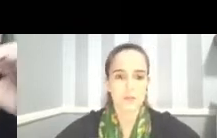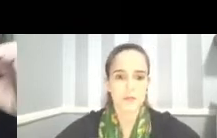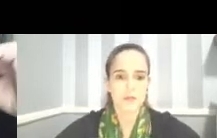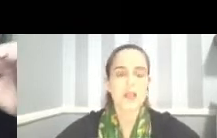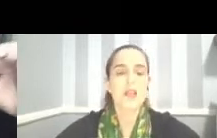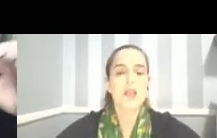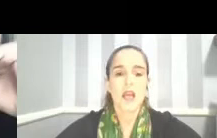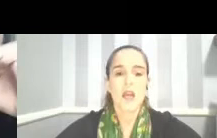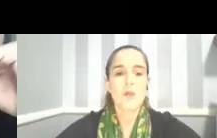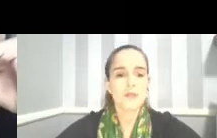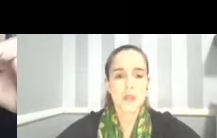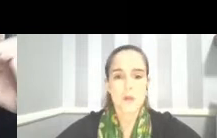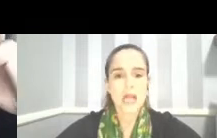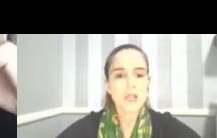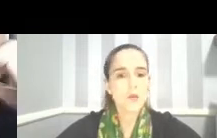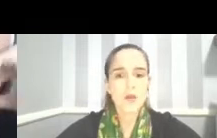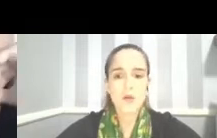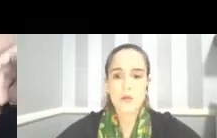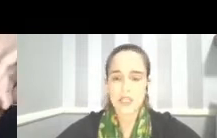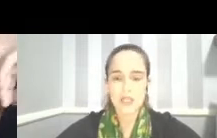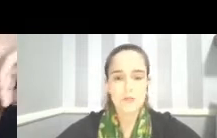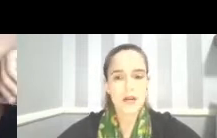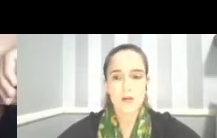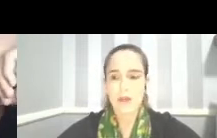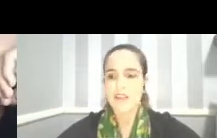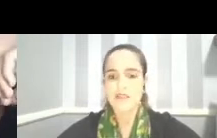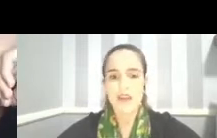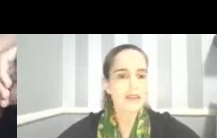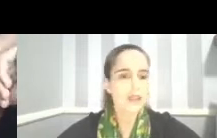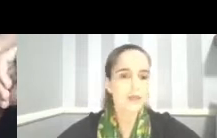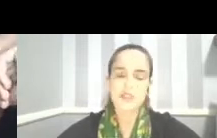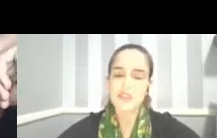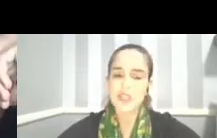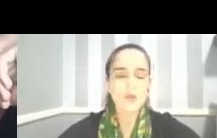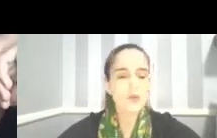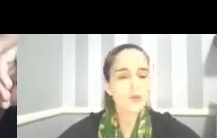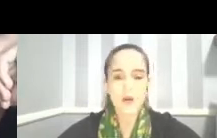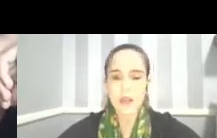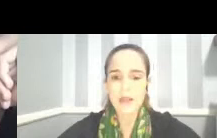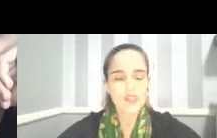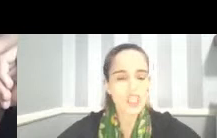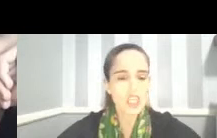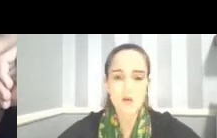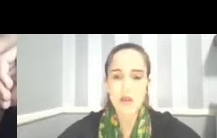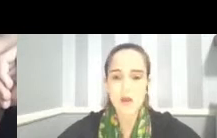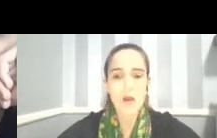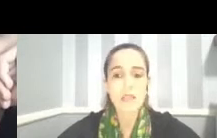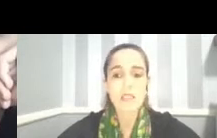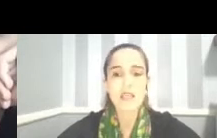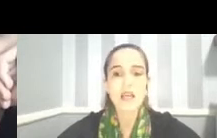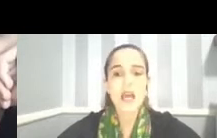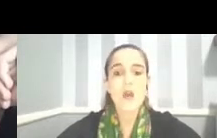firme. Eu posso usar uma atadura ou uma tira de pano, uma gravata, um cinto, qualquer tira,